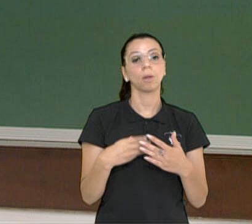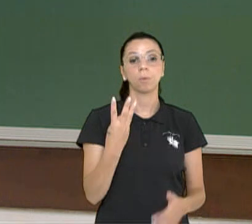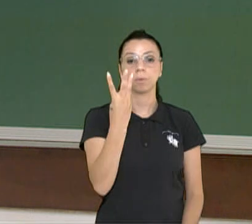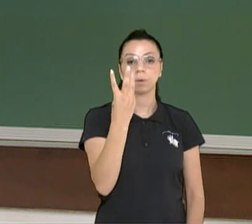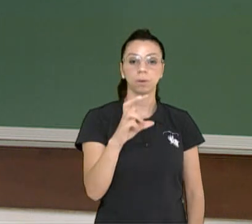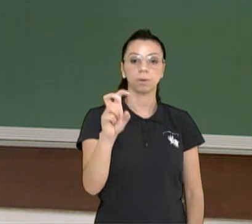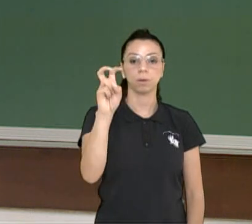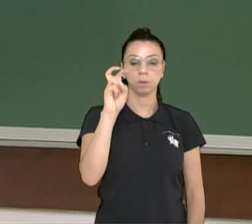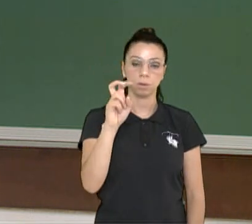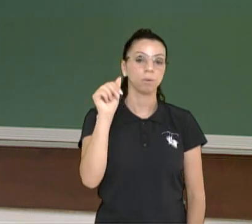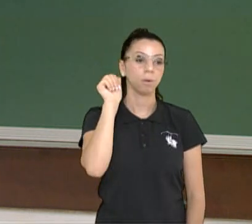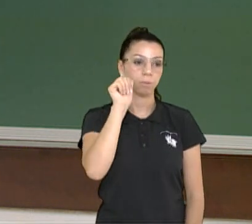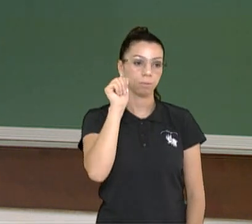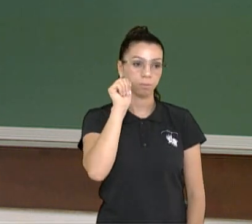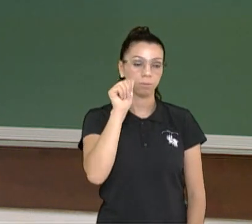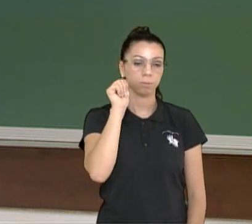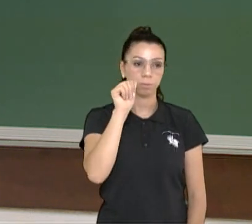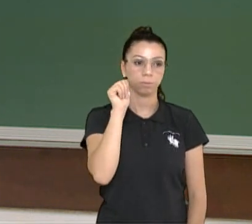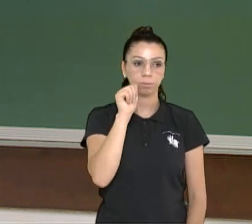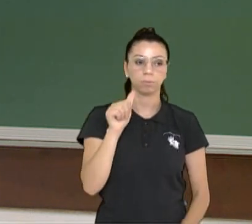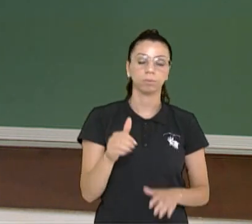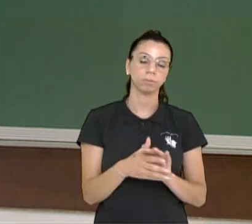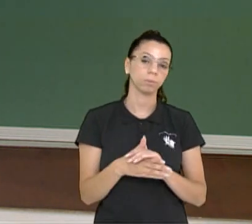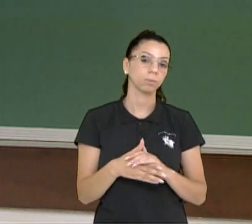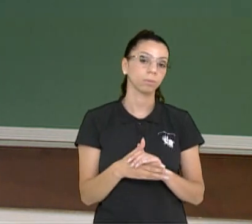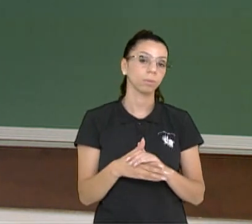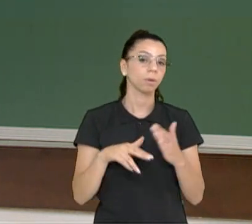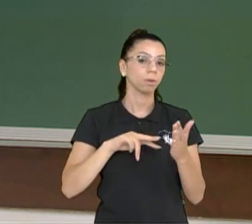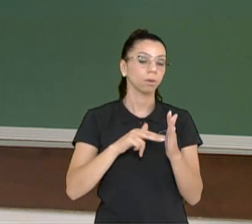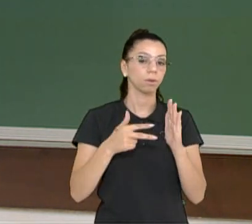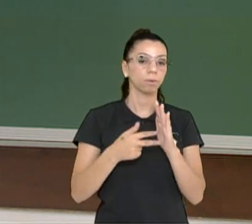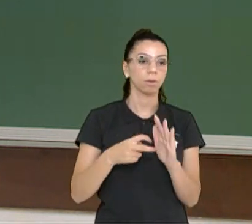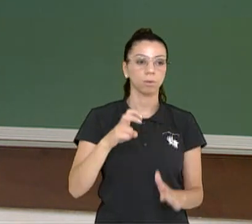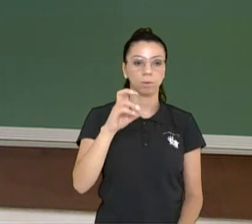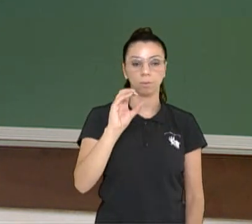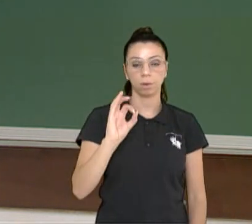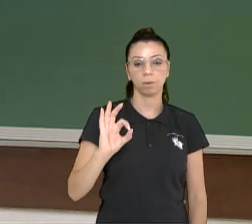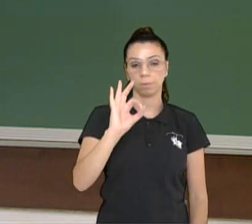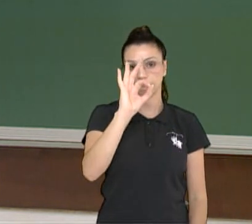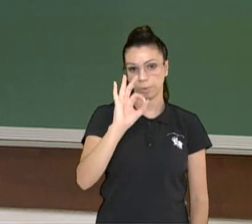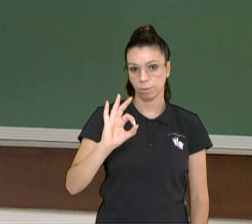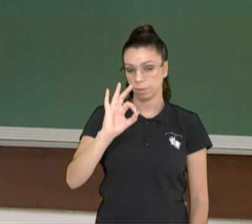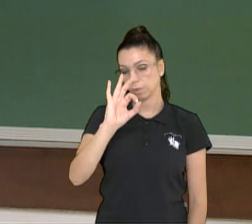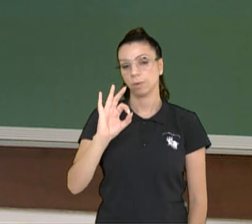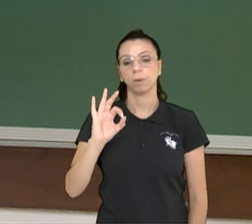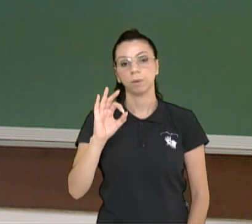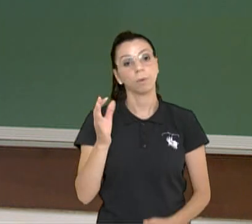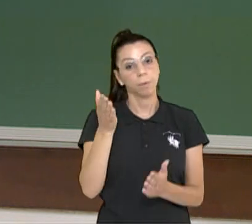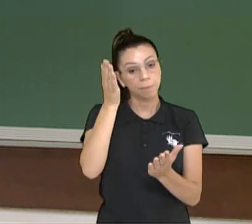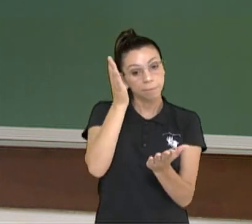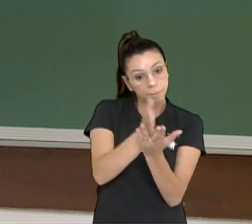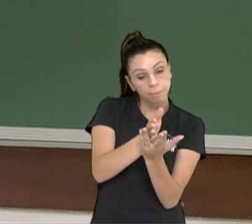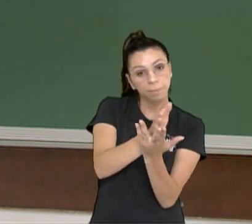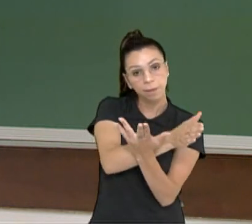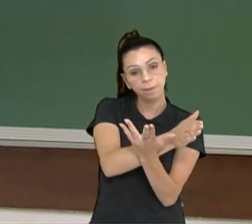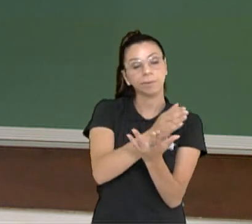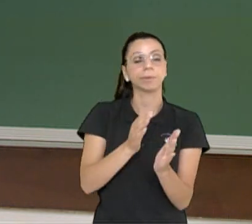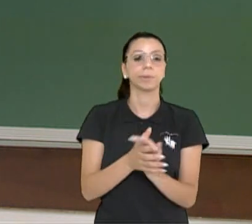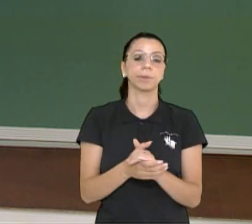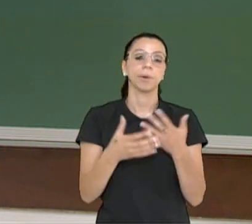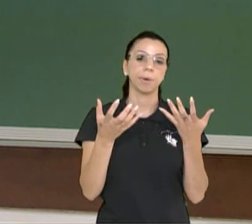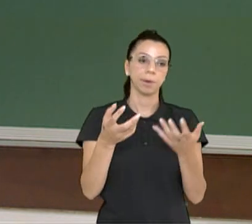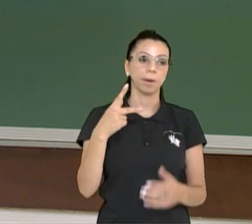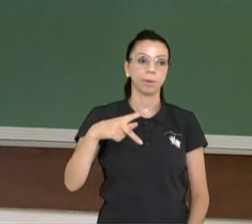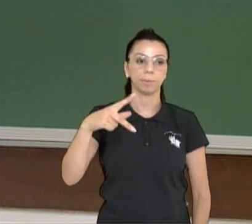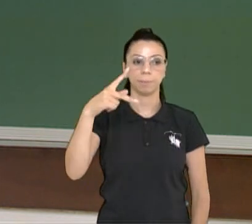e 35 equivale a 50% de 70, é metade. Então, como a gente está querendo aqui a letra P e